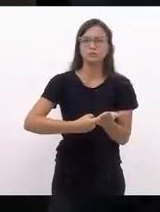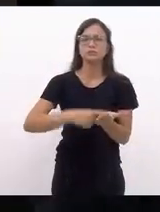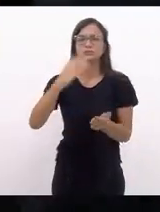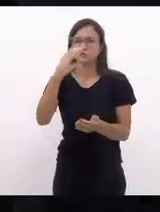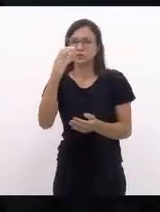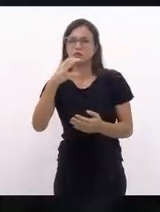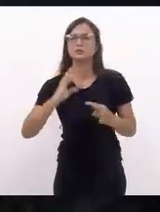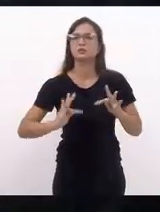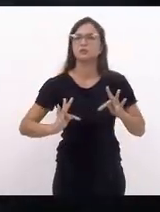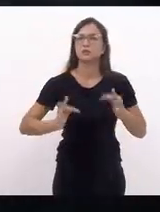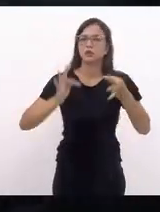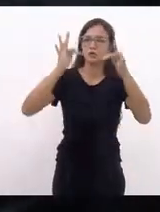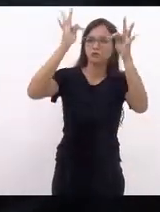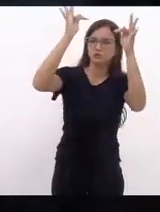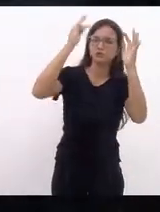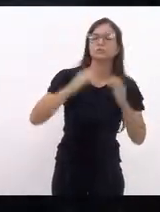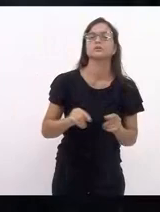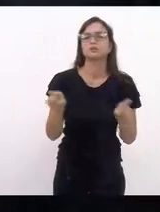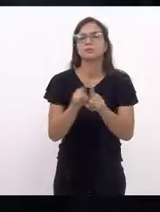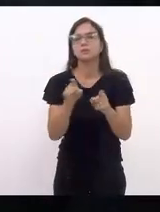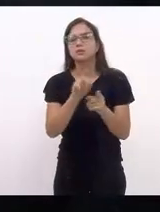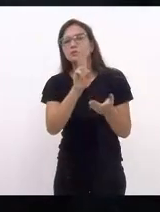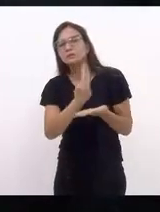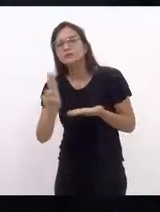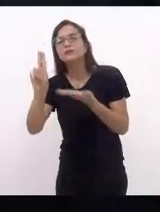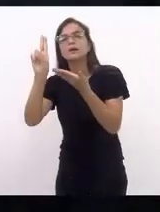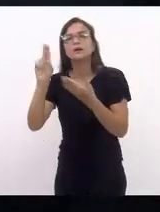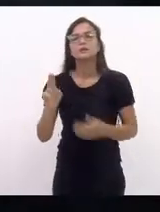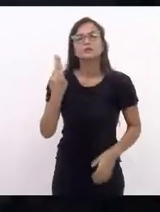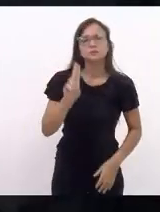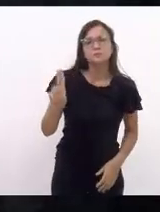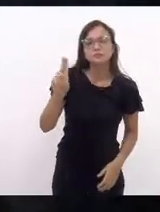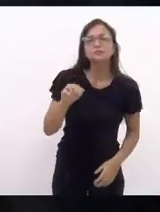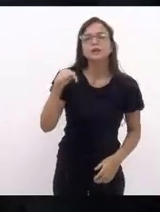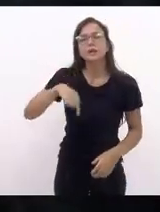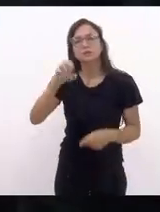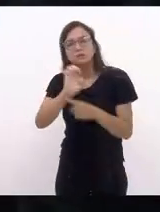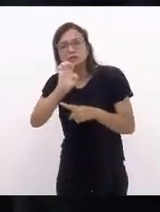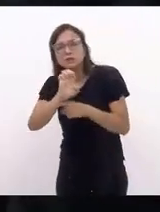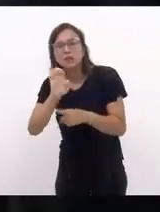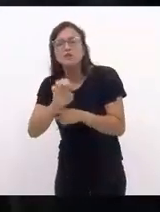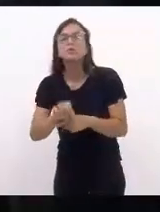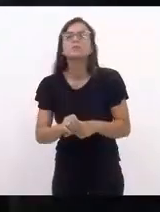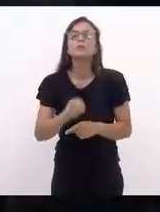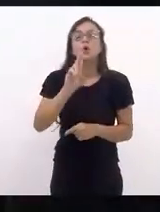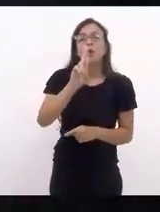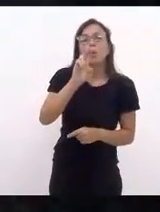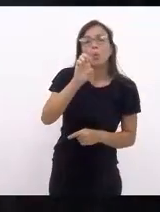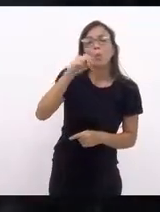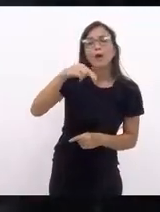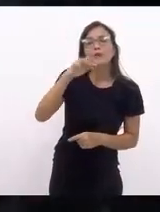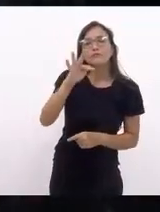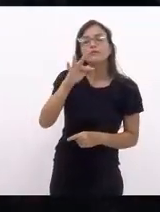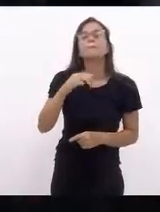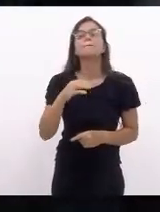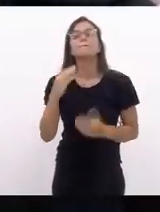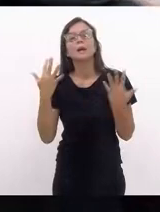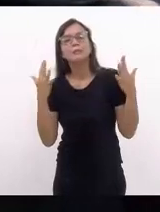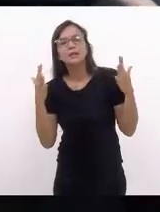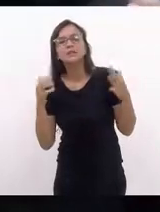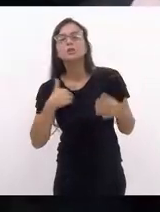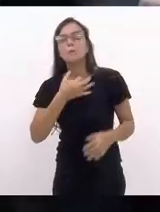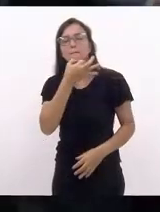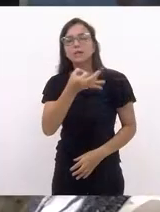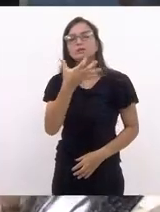ciência e tecnologia com as Universidades do nosso Estado a vossa excelência' tá de parabéns e a wi-fi também está de parabéns tão parecer é